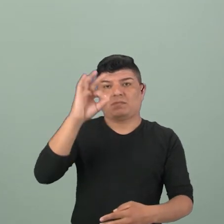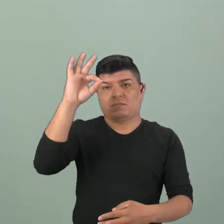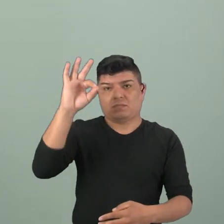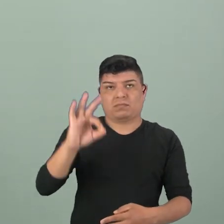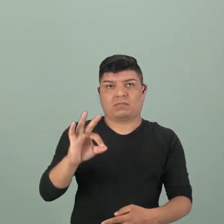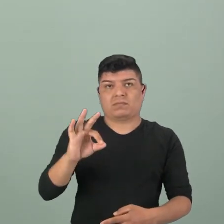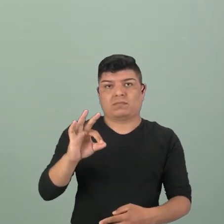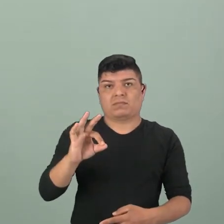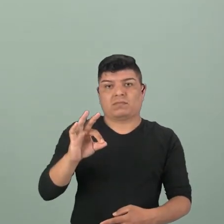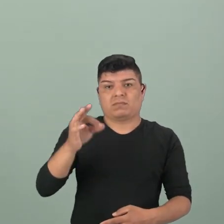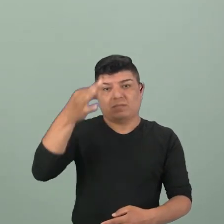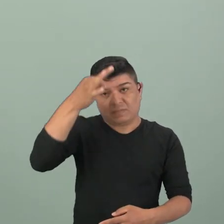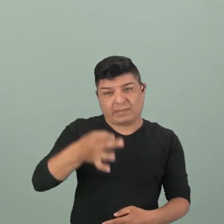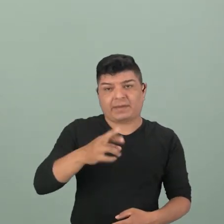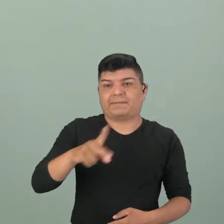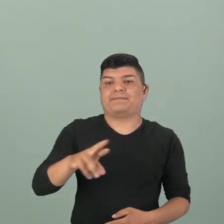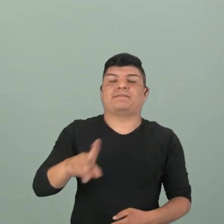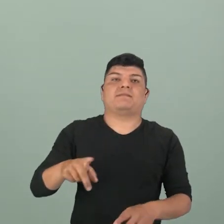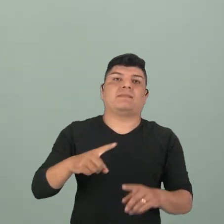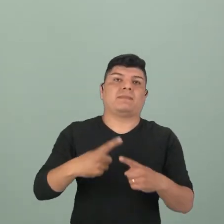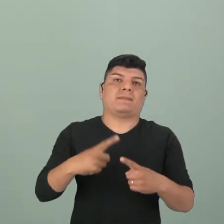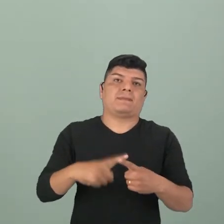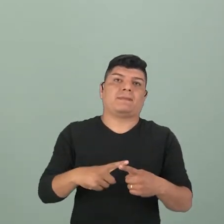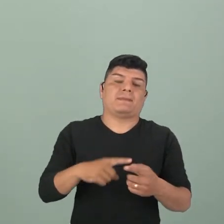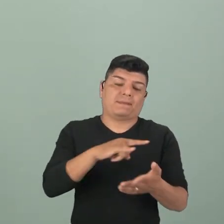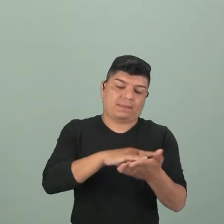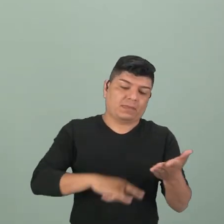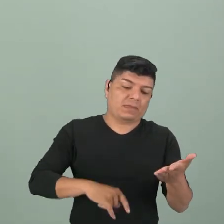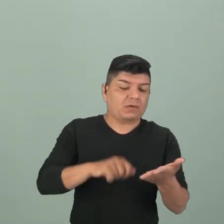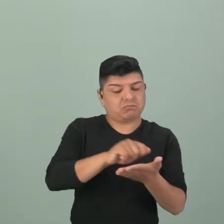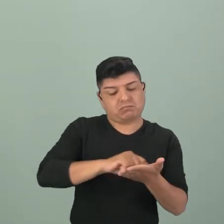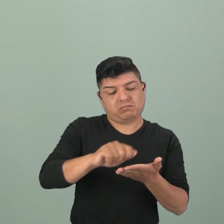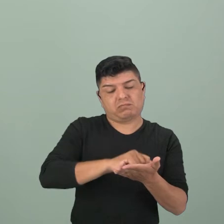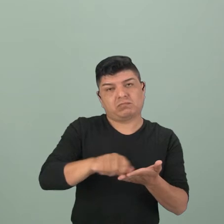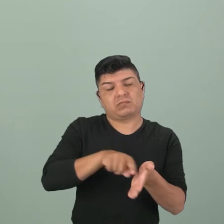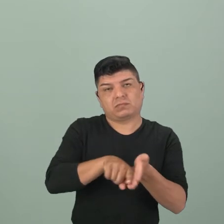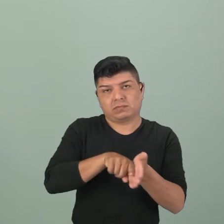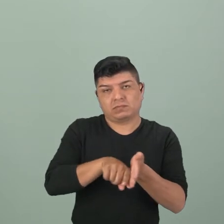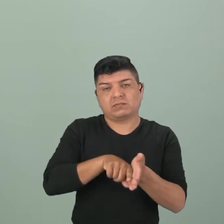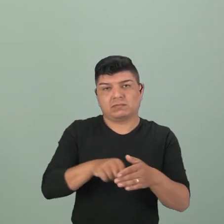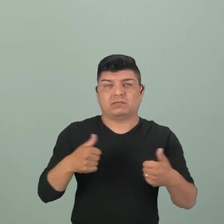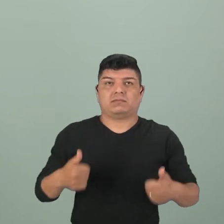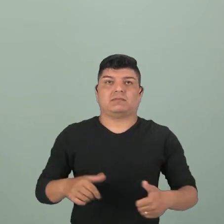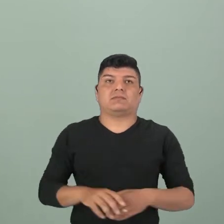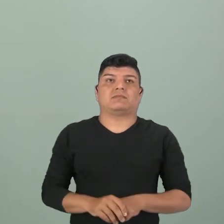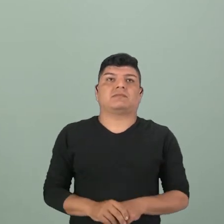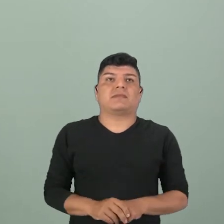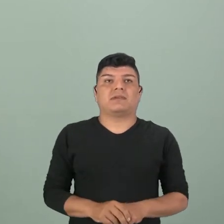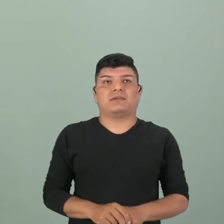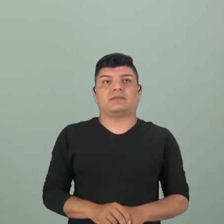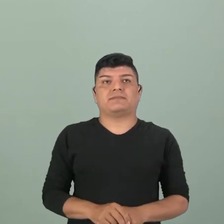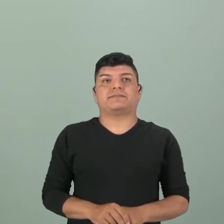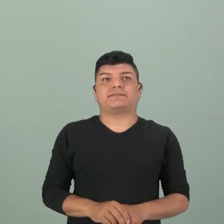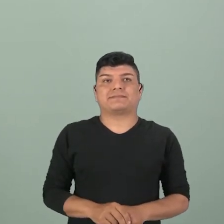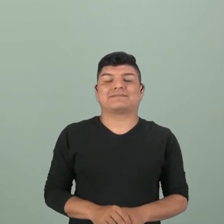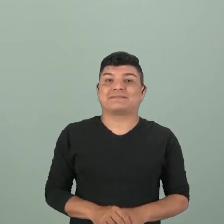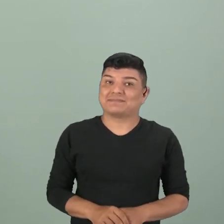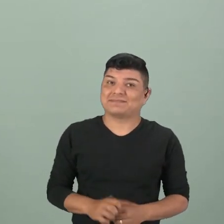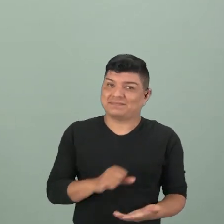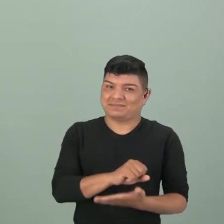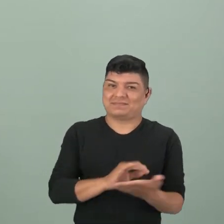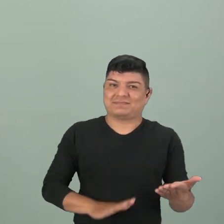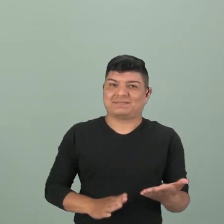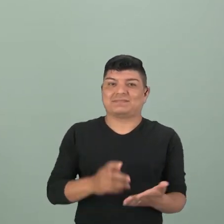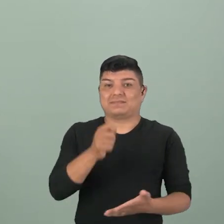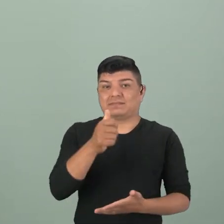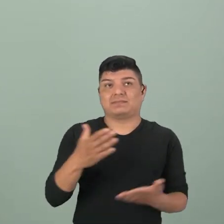corretos, porque vai com uma forma que a pessoa se declara ao preencher um documento ou uma pesquisa, tá bom? Que tal nós